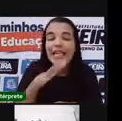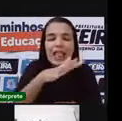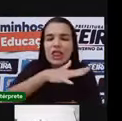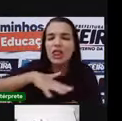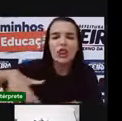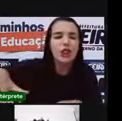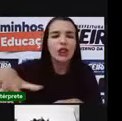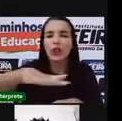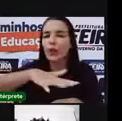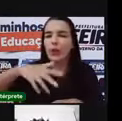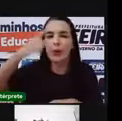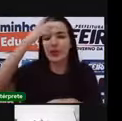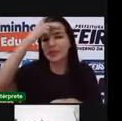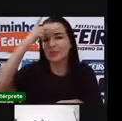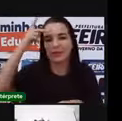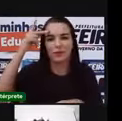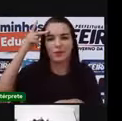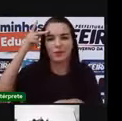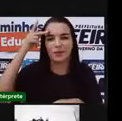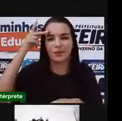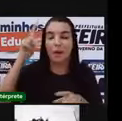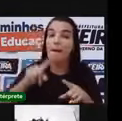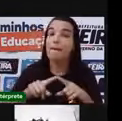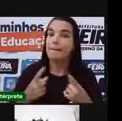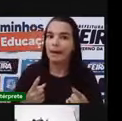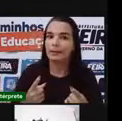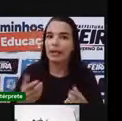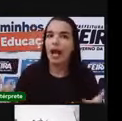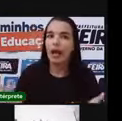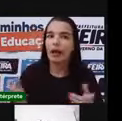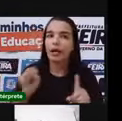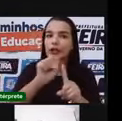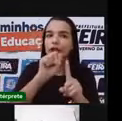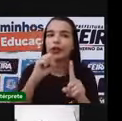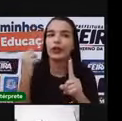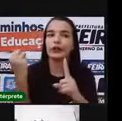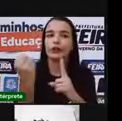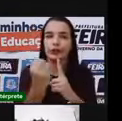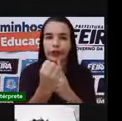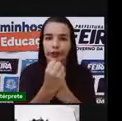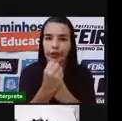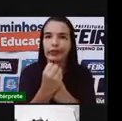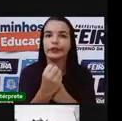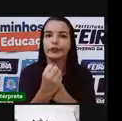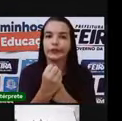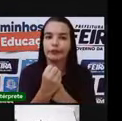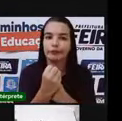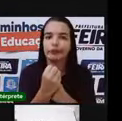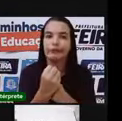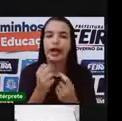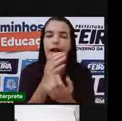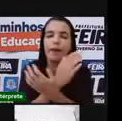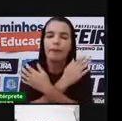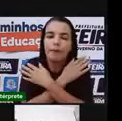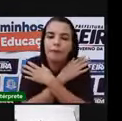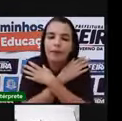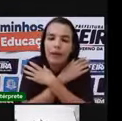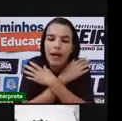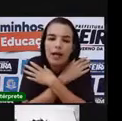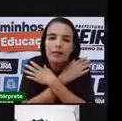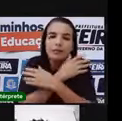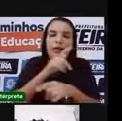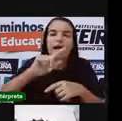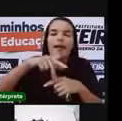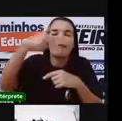não é? Mas, gente, na nossa sociedade, esse abraço que a gente falou, isso que pode ser para além